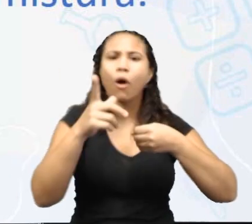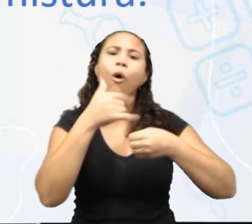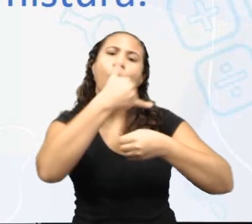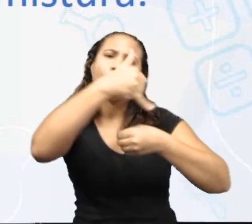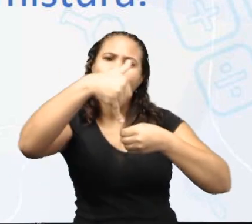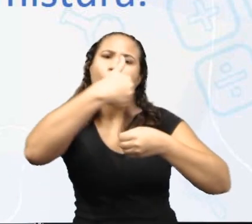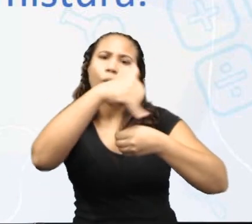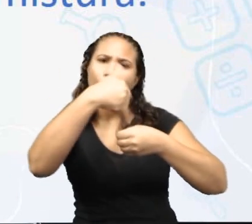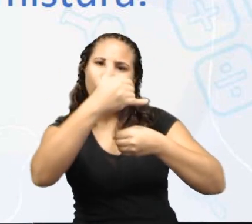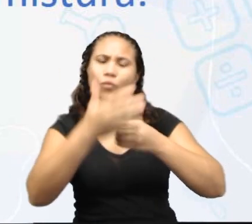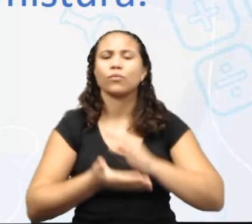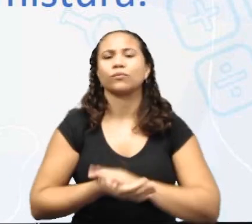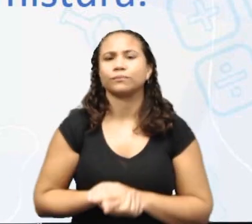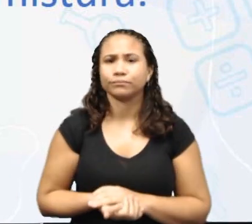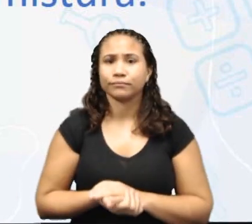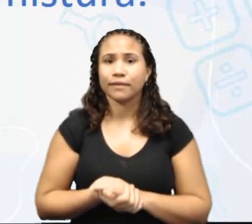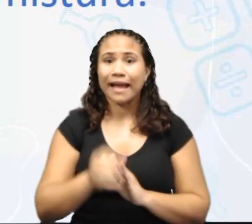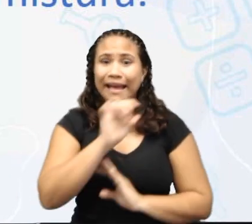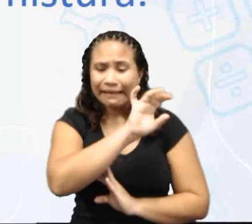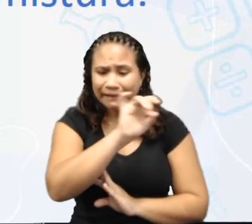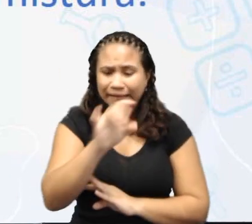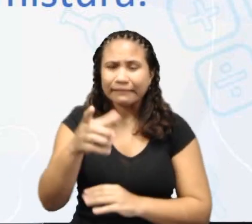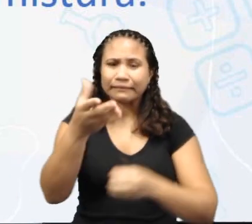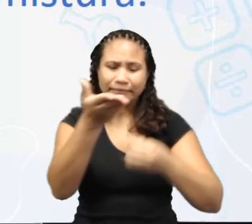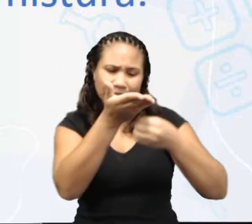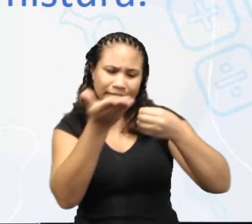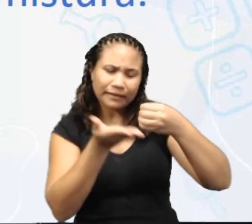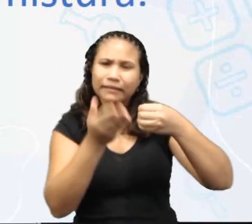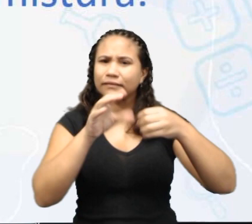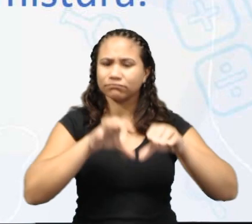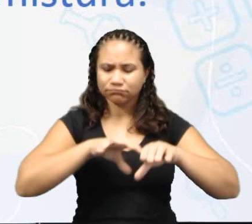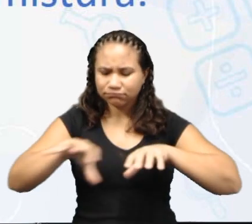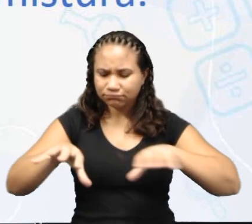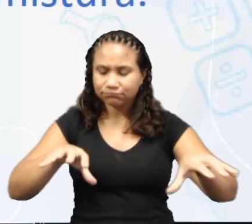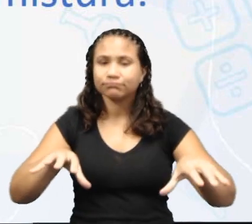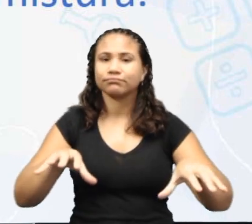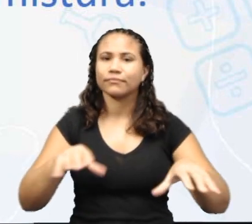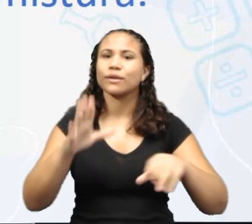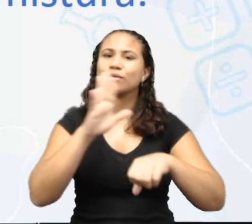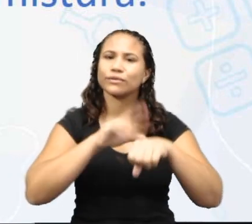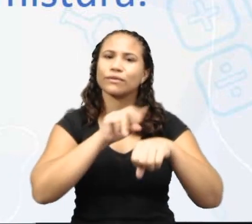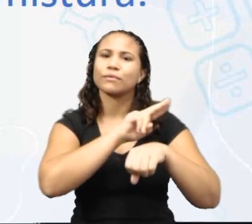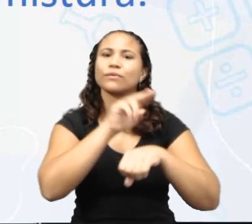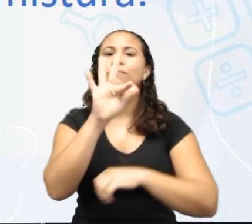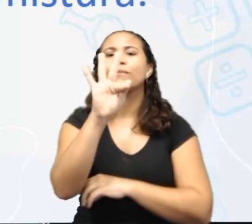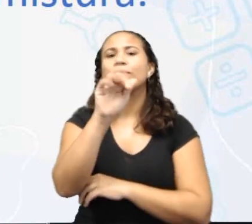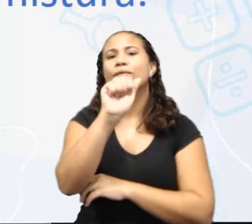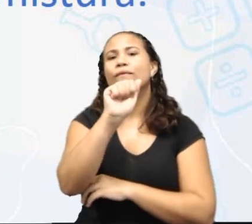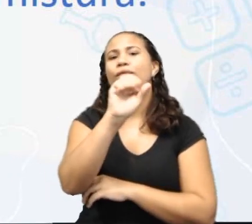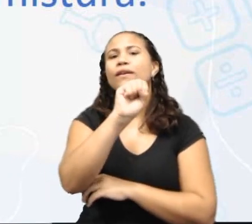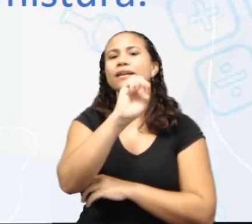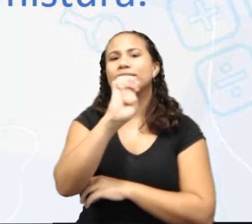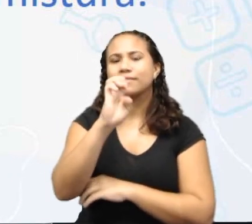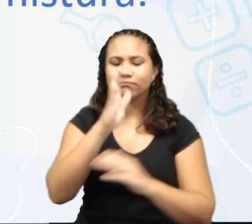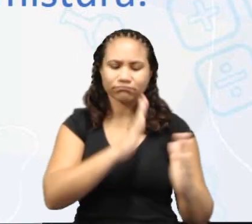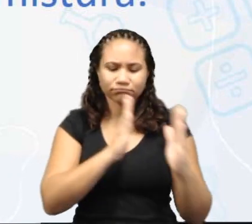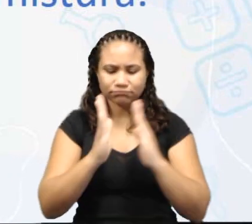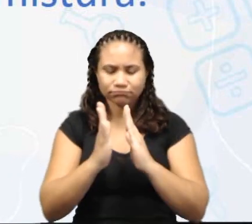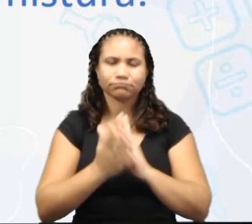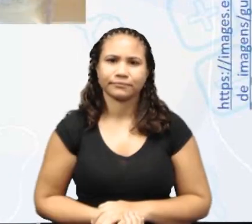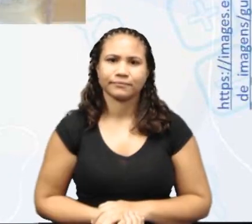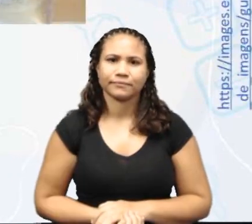constituída de óleo. Cada uma das partes que eu consigo diferenciar da mistura é chamada de fase.